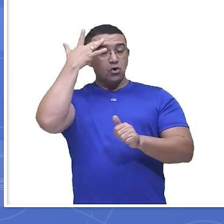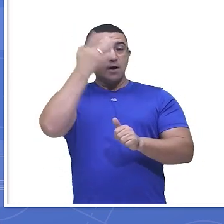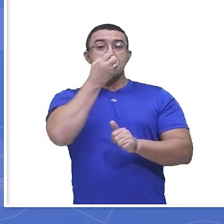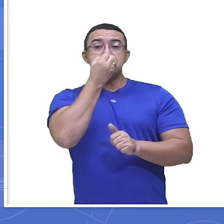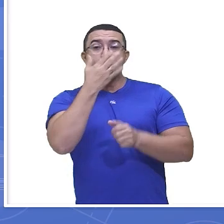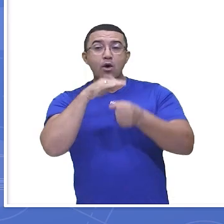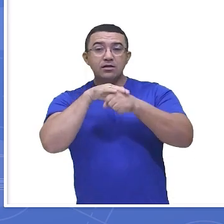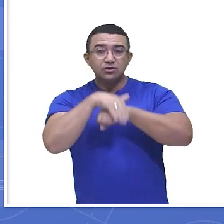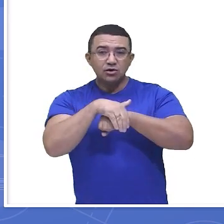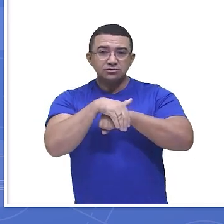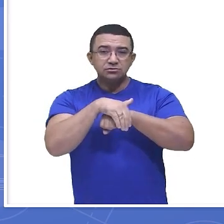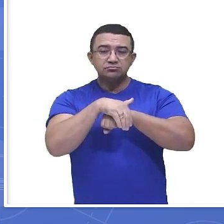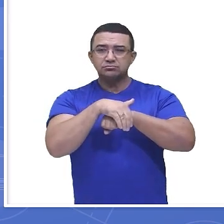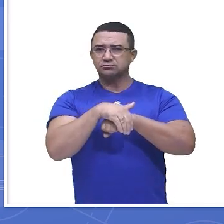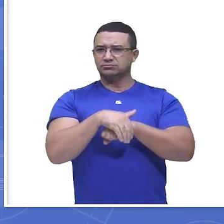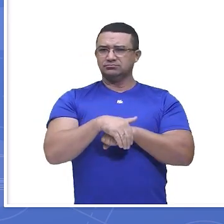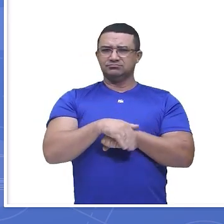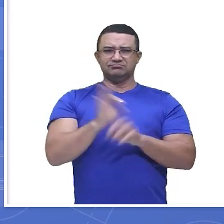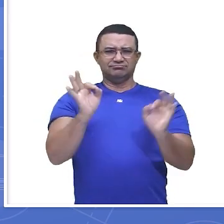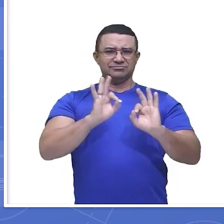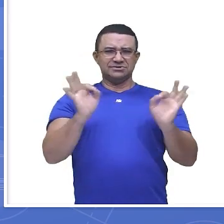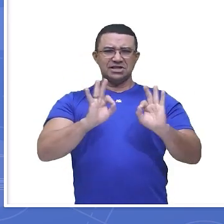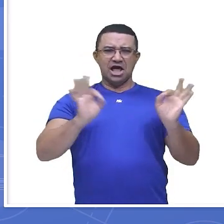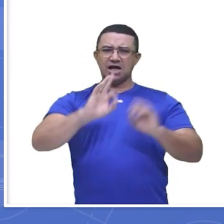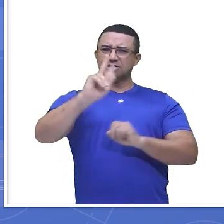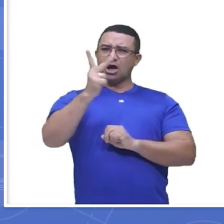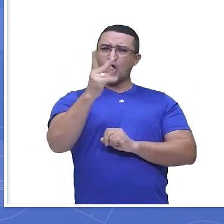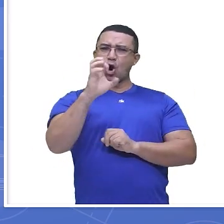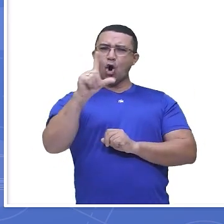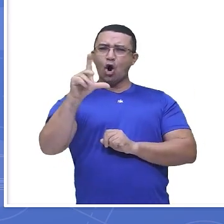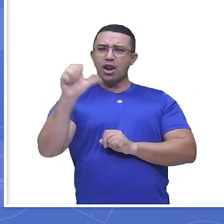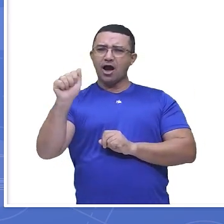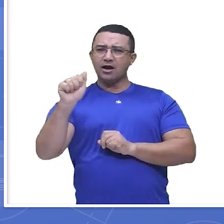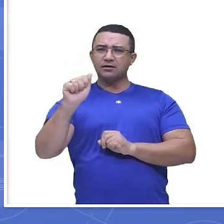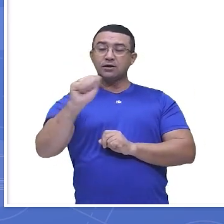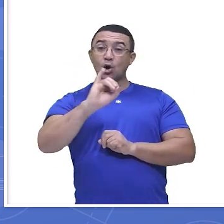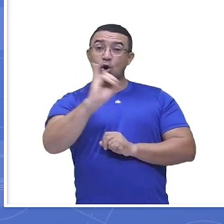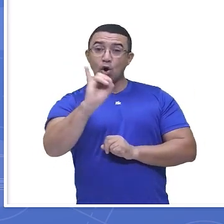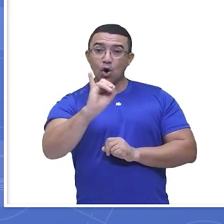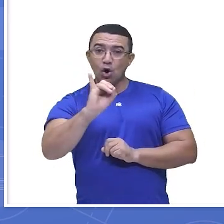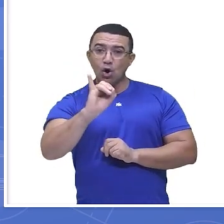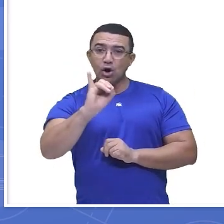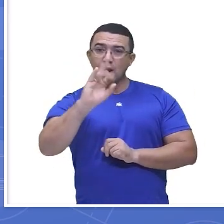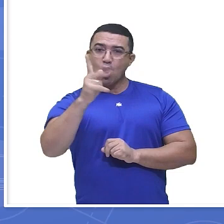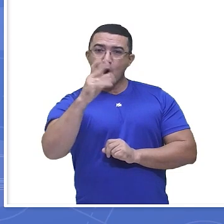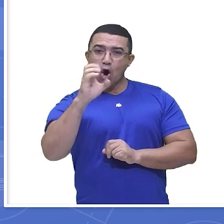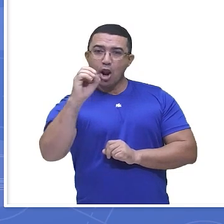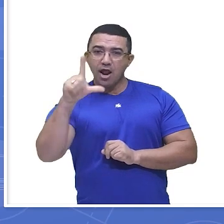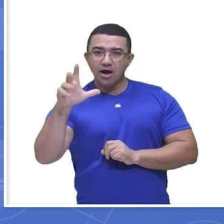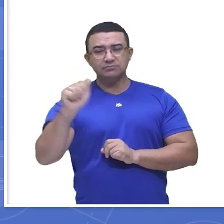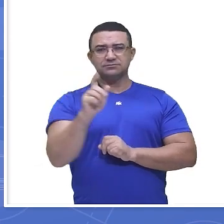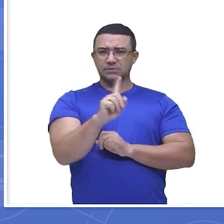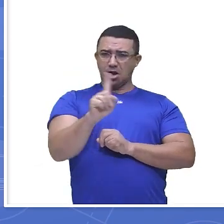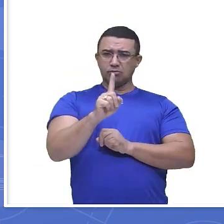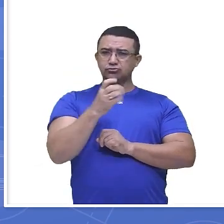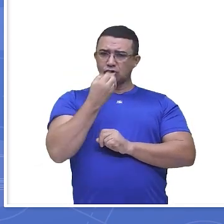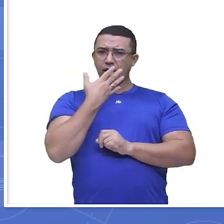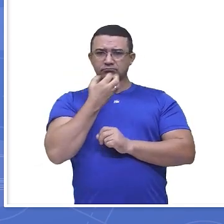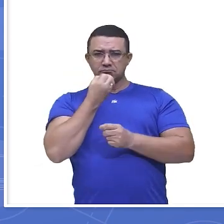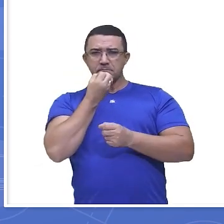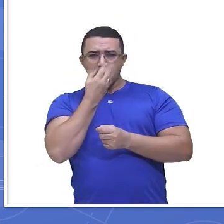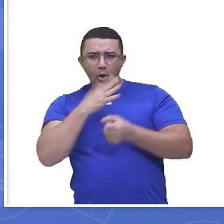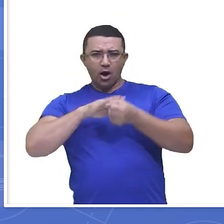noches, não é um olá. Quando eu digo olá, eu estou dizendo oi, esse oi aqui do Brasil, né? Mas é buenas noches, já dá uma ideia